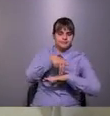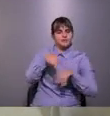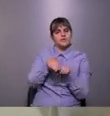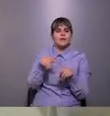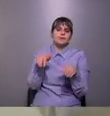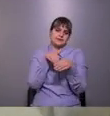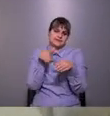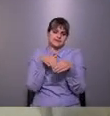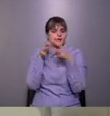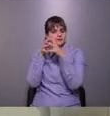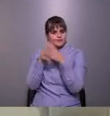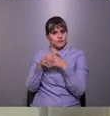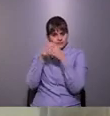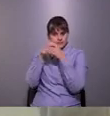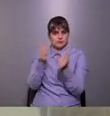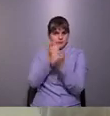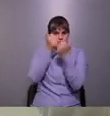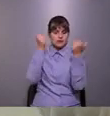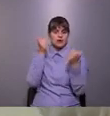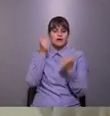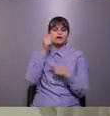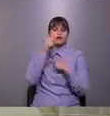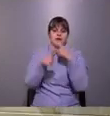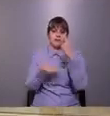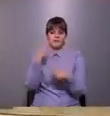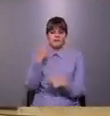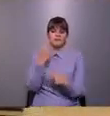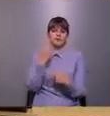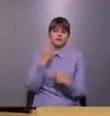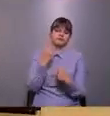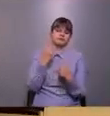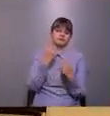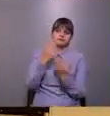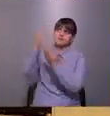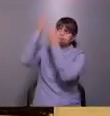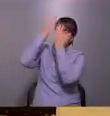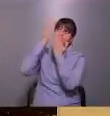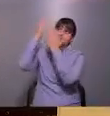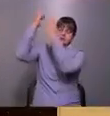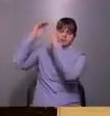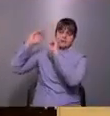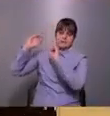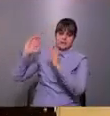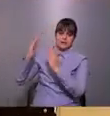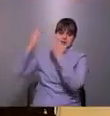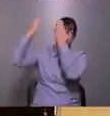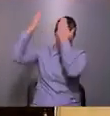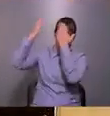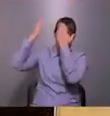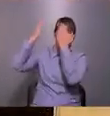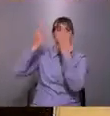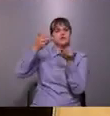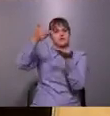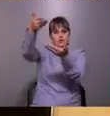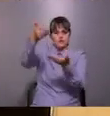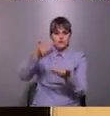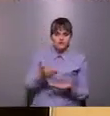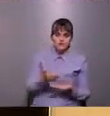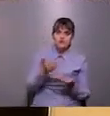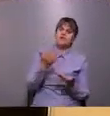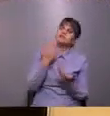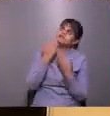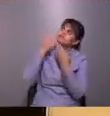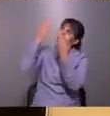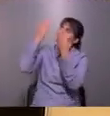oração. Depois da invocação e da saudação inicial, acolhamos o convite à adoração a Deus